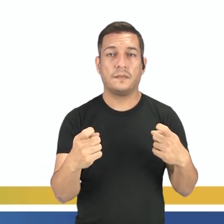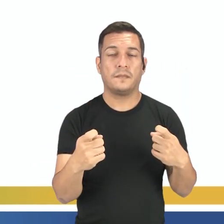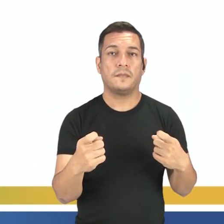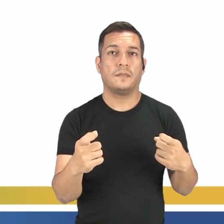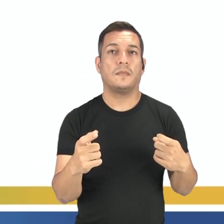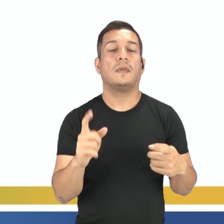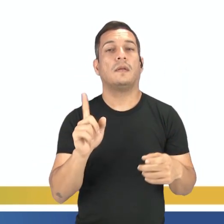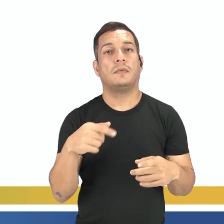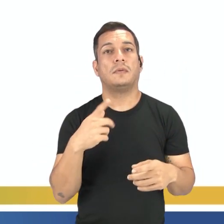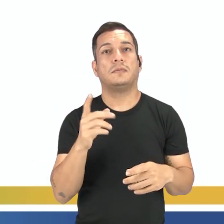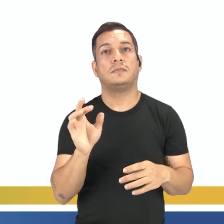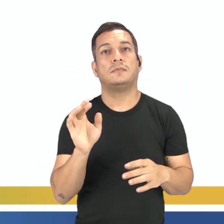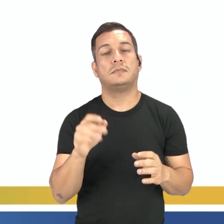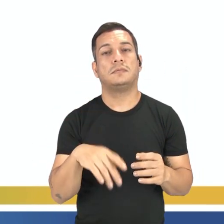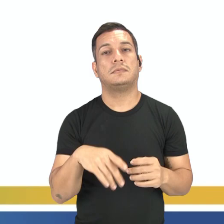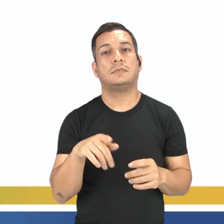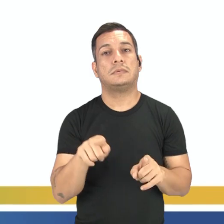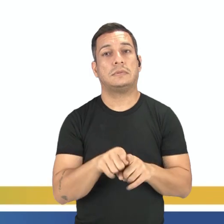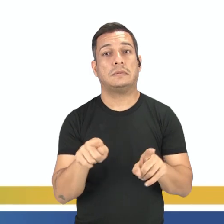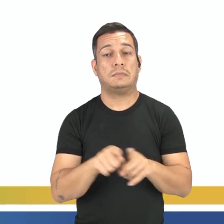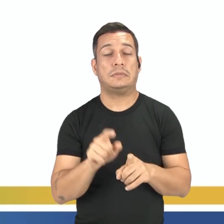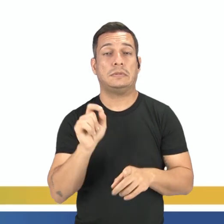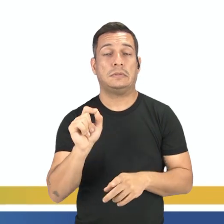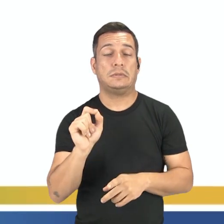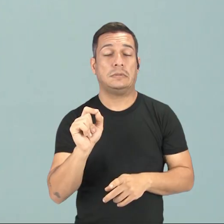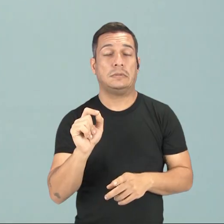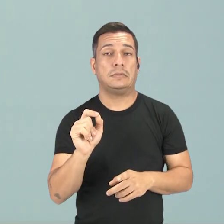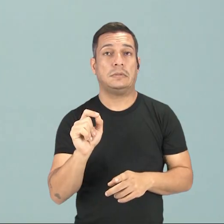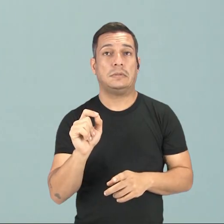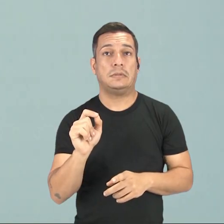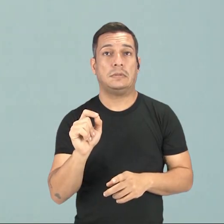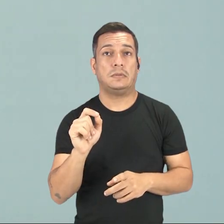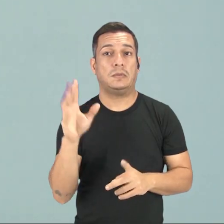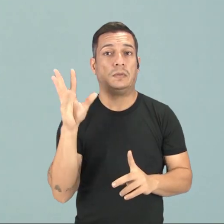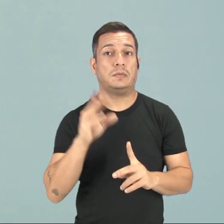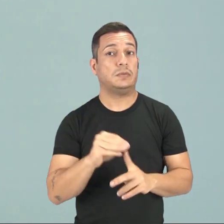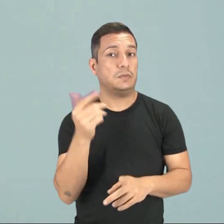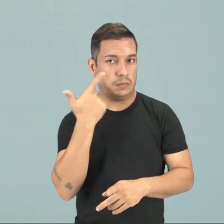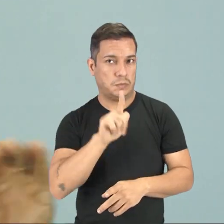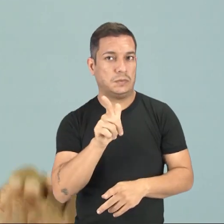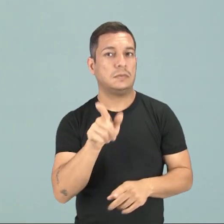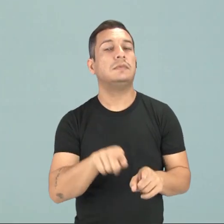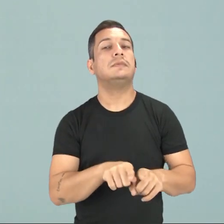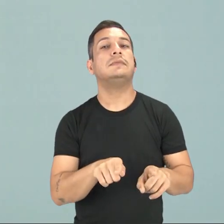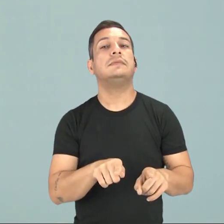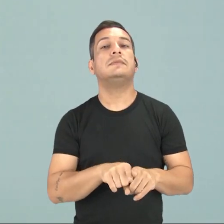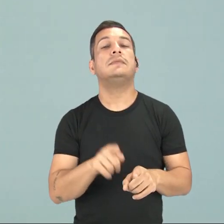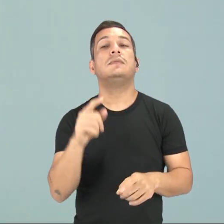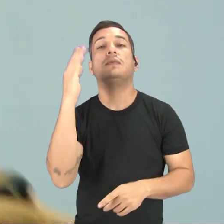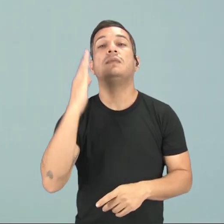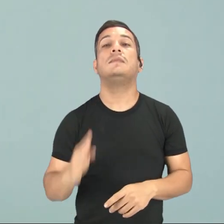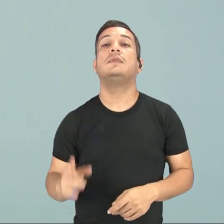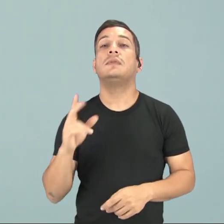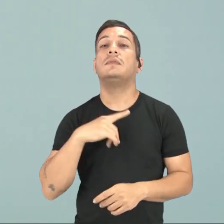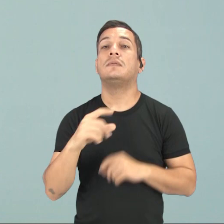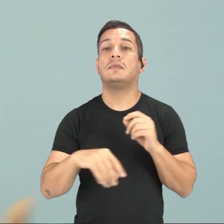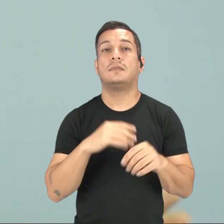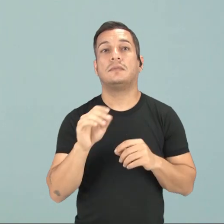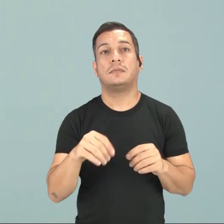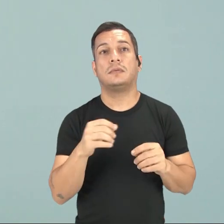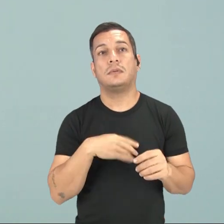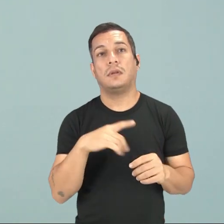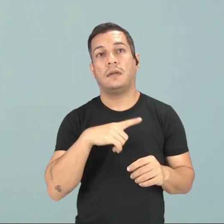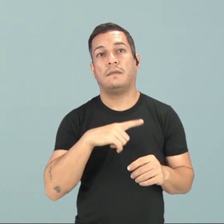depois do terremoto. Graças a todos os objetivos alcançados, então, o Brasil deslocou essa